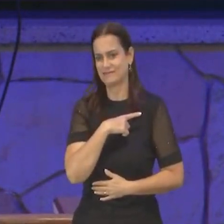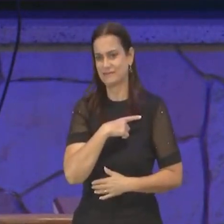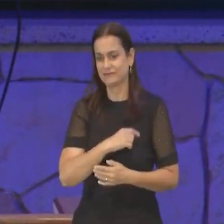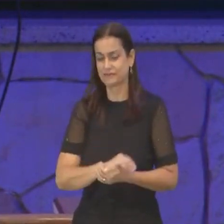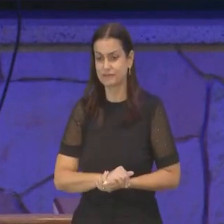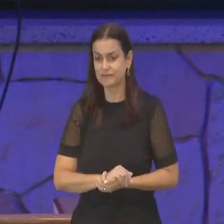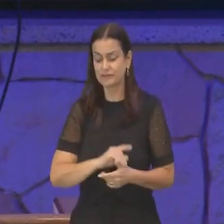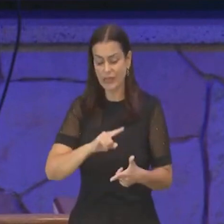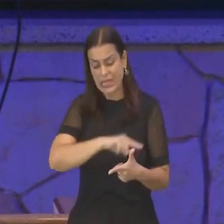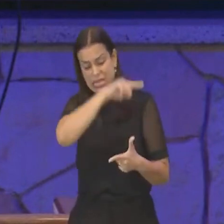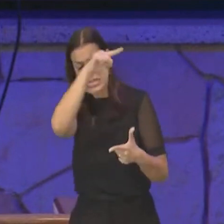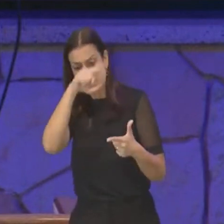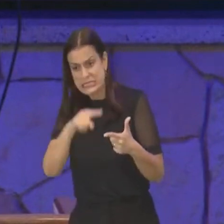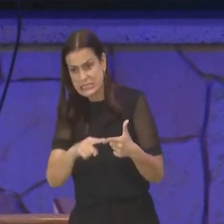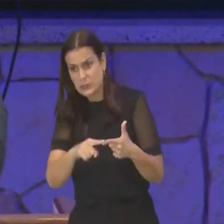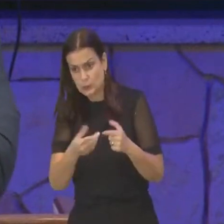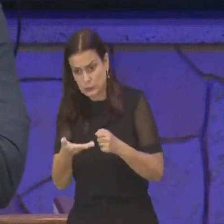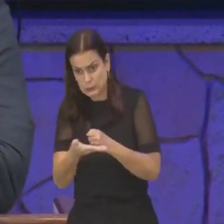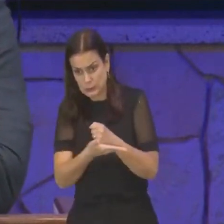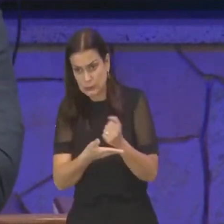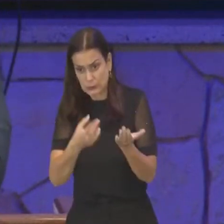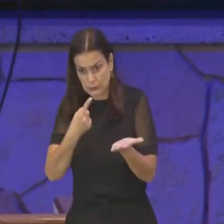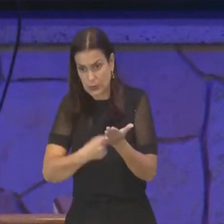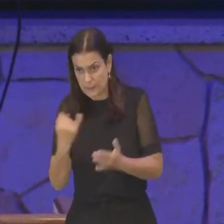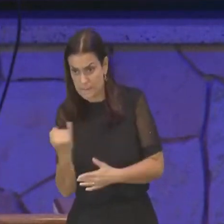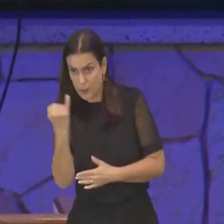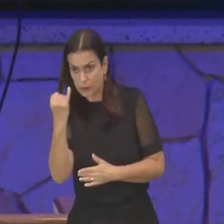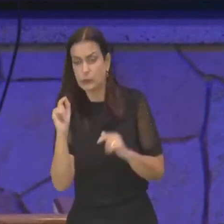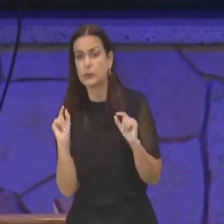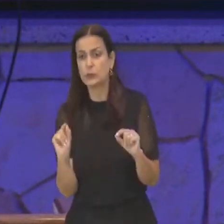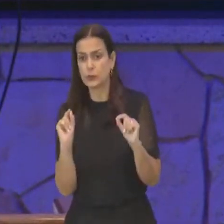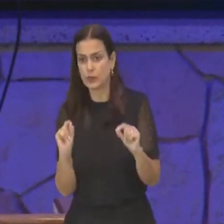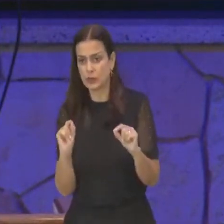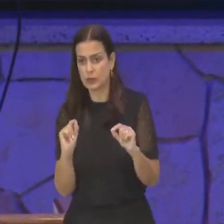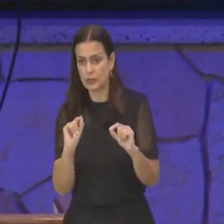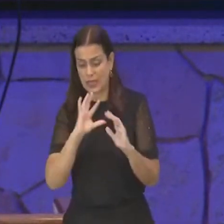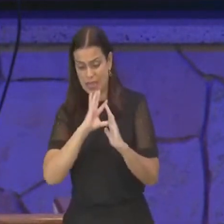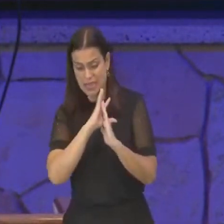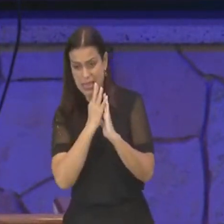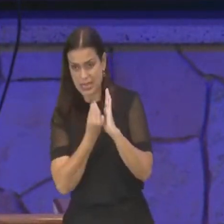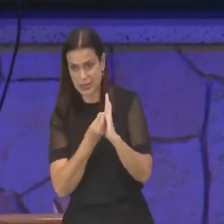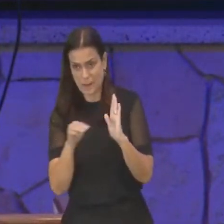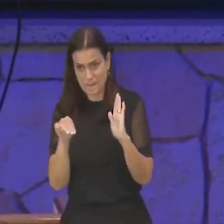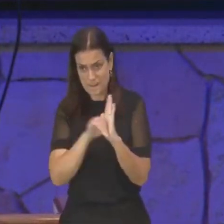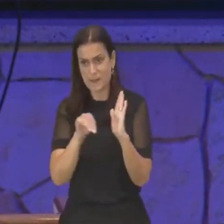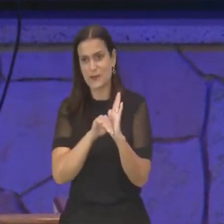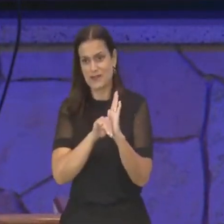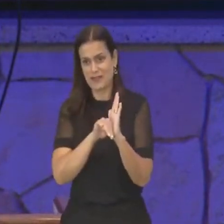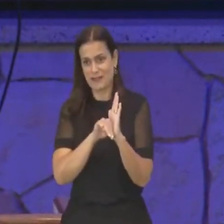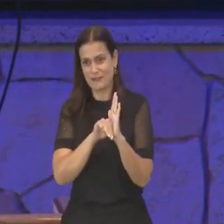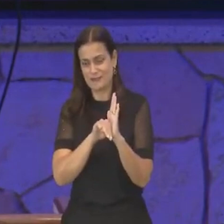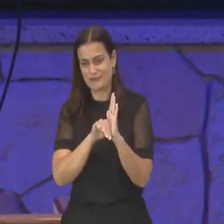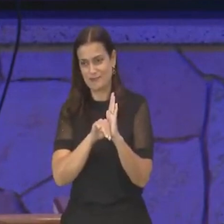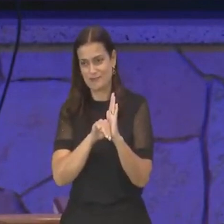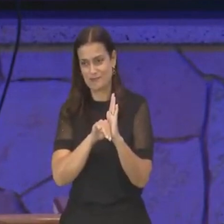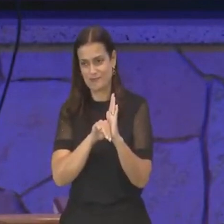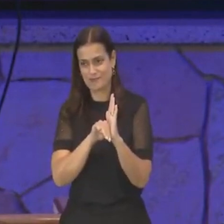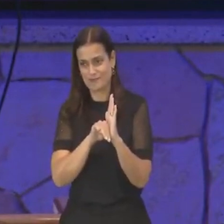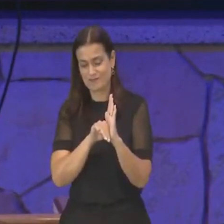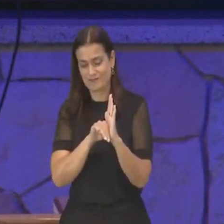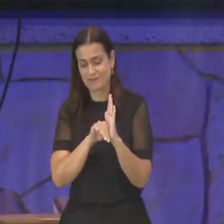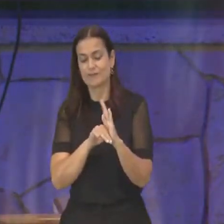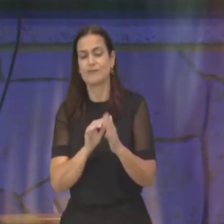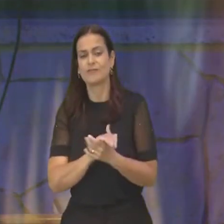O segundo princípio ainda que nós temos como igreja memorial, eu destaquei